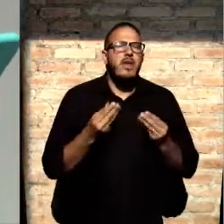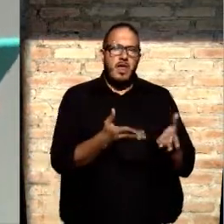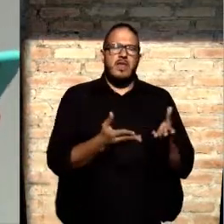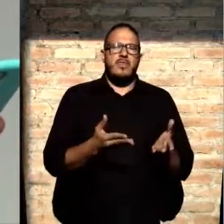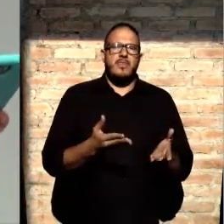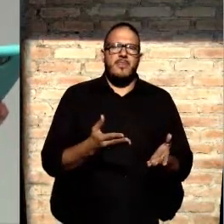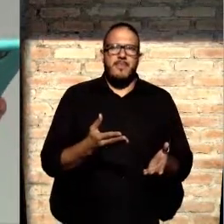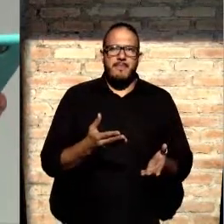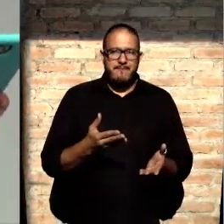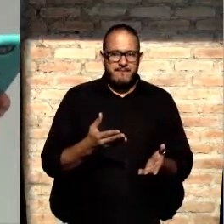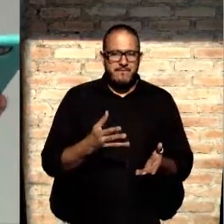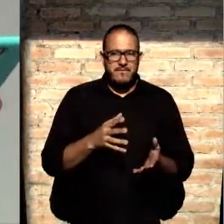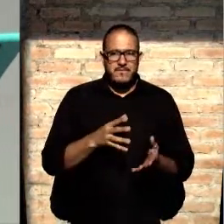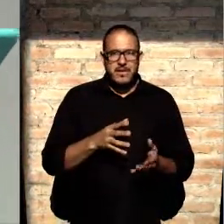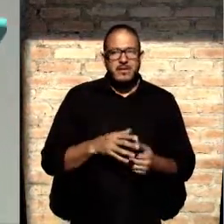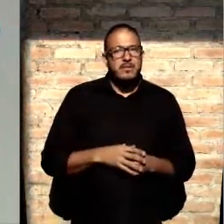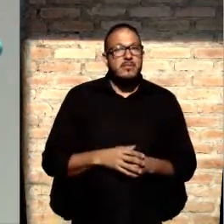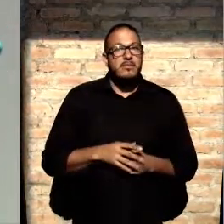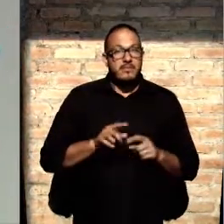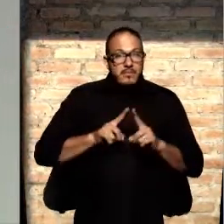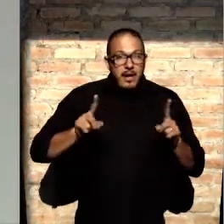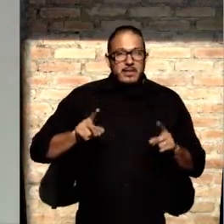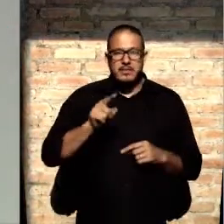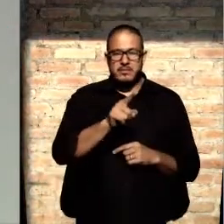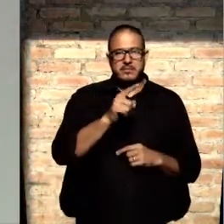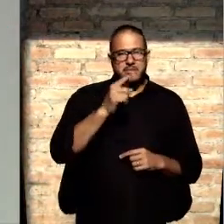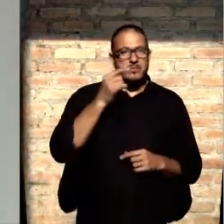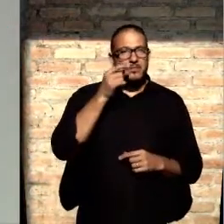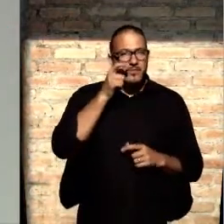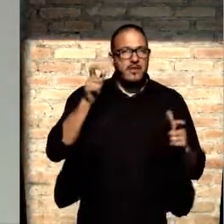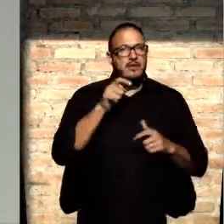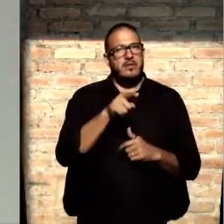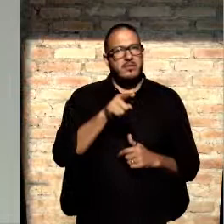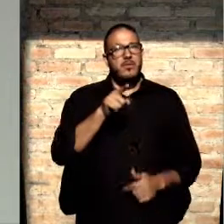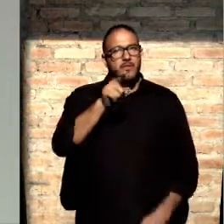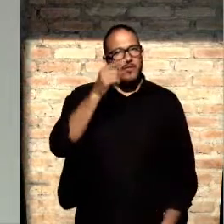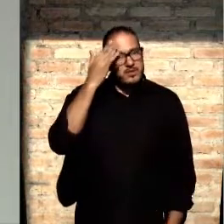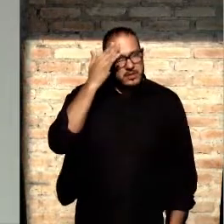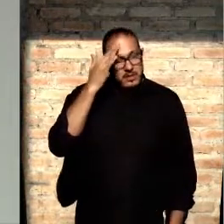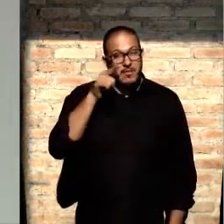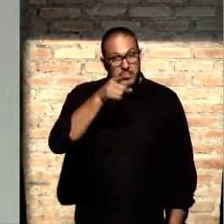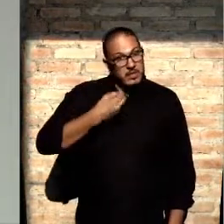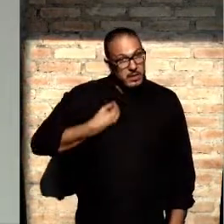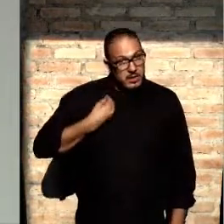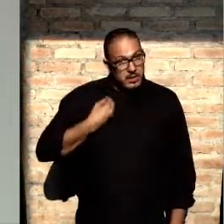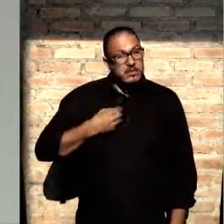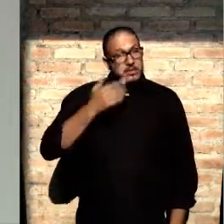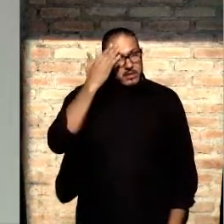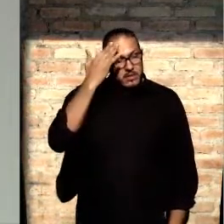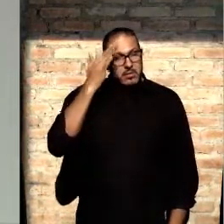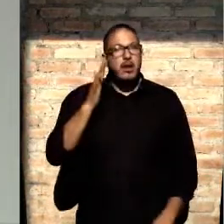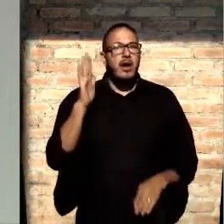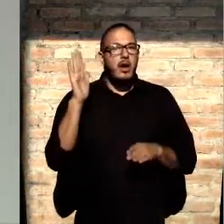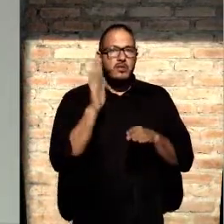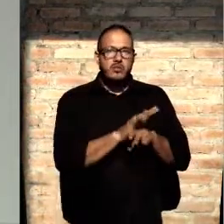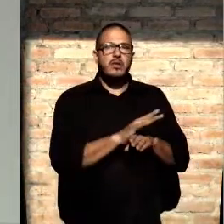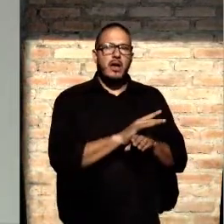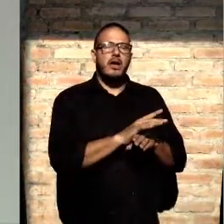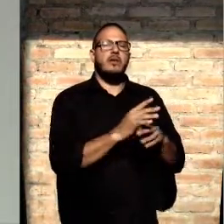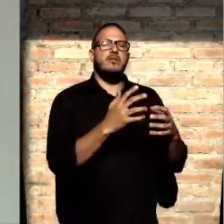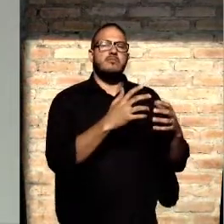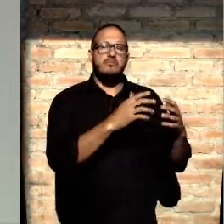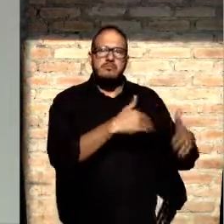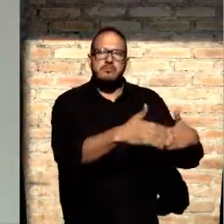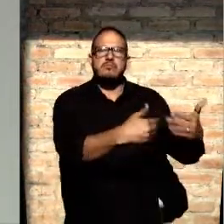absorva mas não se iluda você está aí para ajudá lo a entrar no cyclone